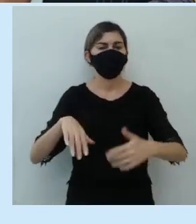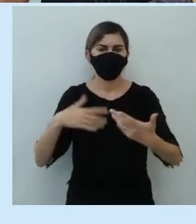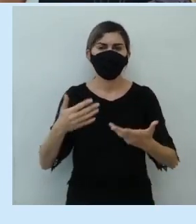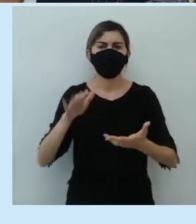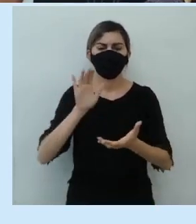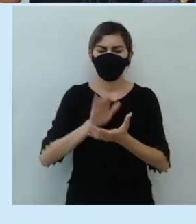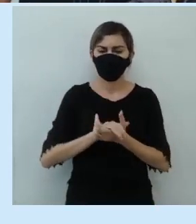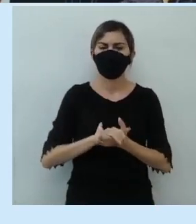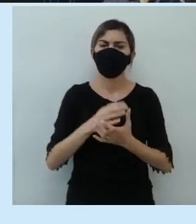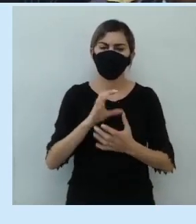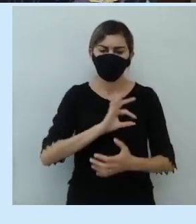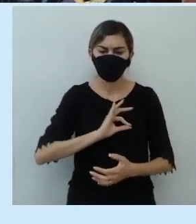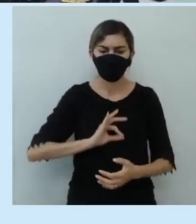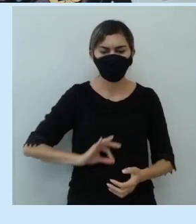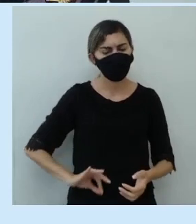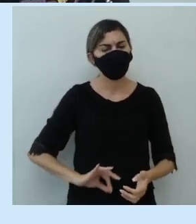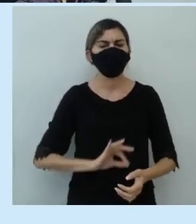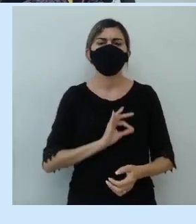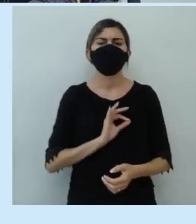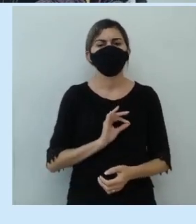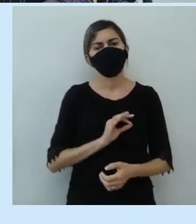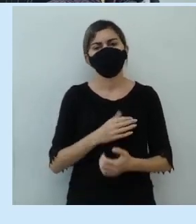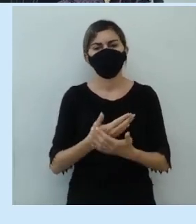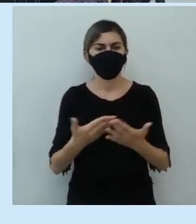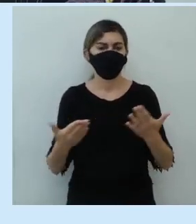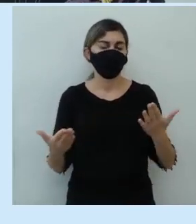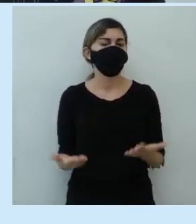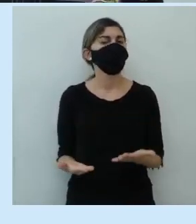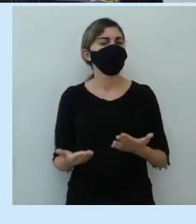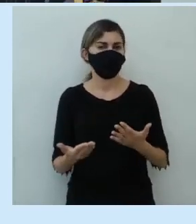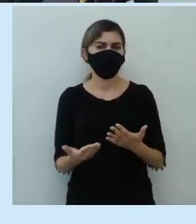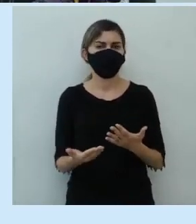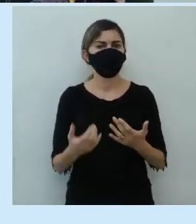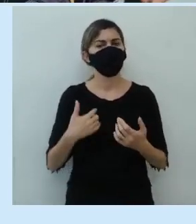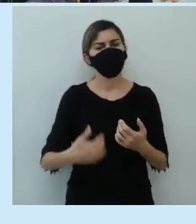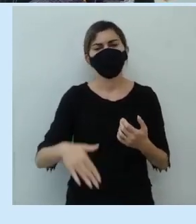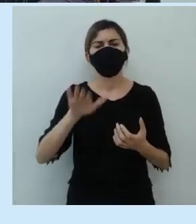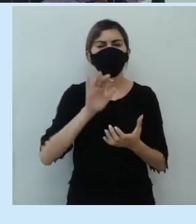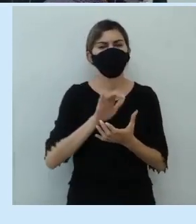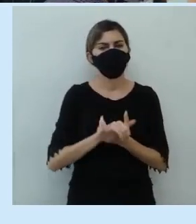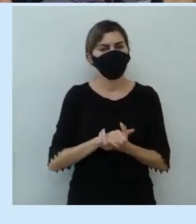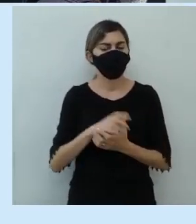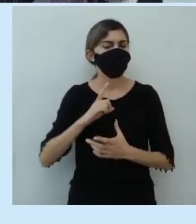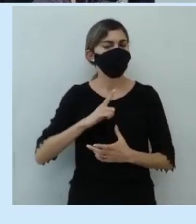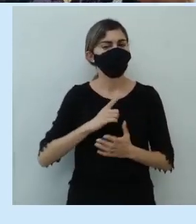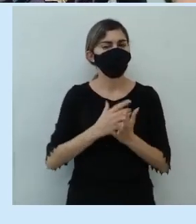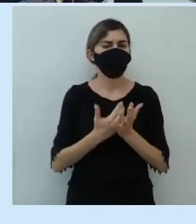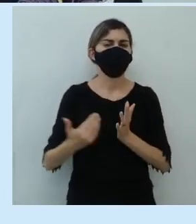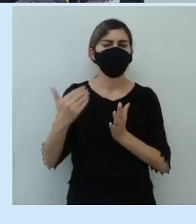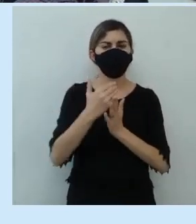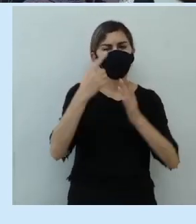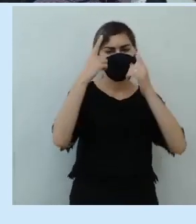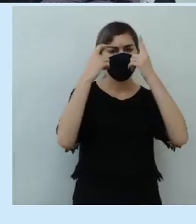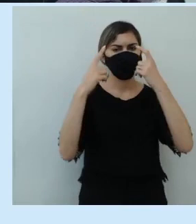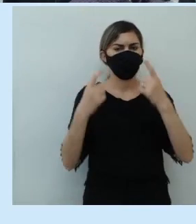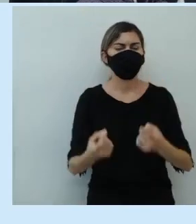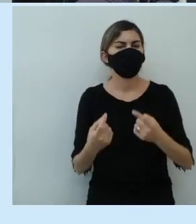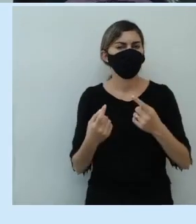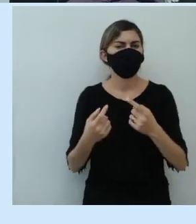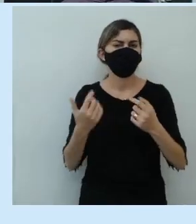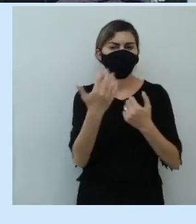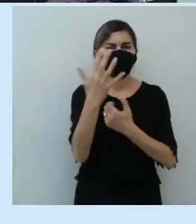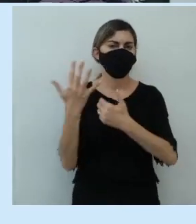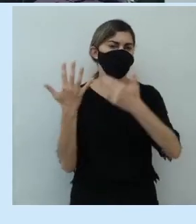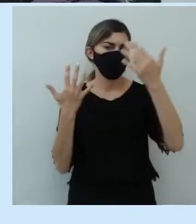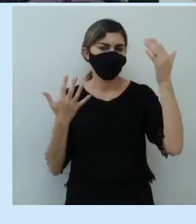casamento da onça, né? E aí, puxa vida, ela vai casar, vai ser mais violência na floresta.